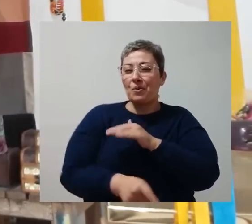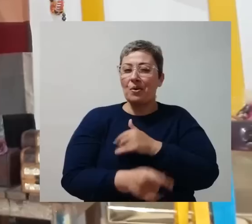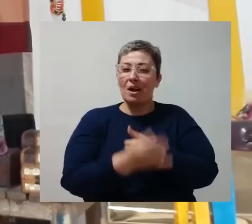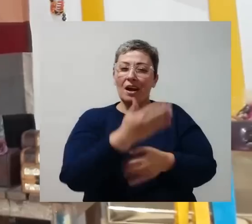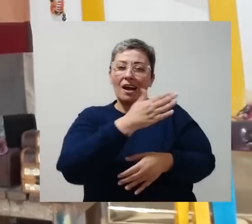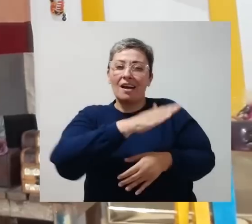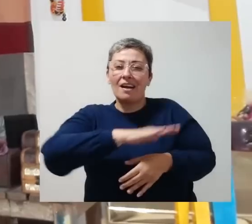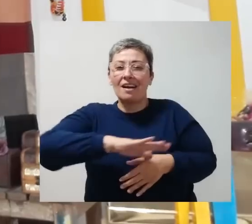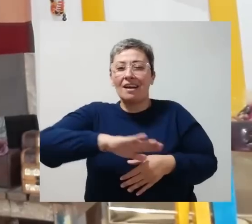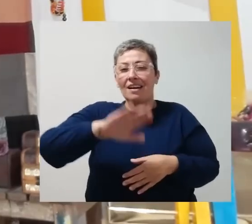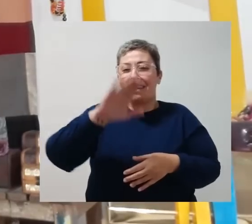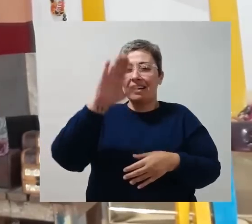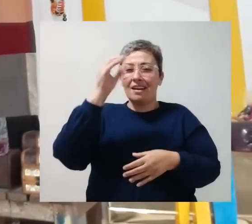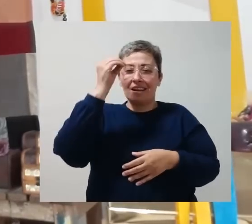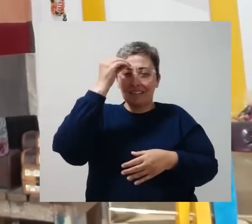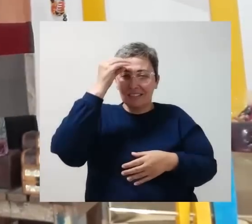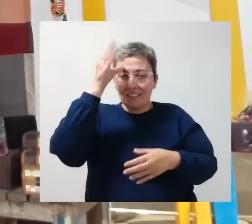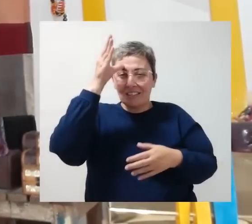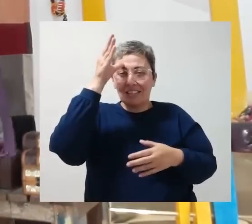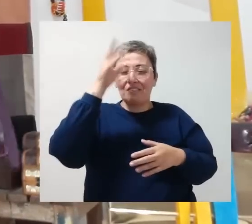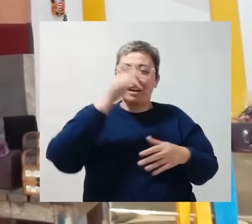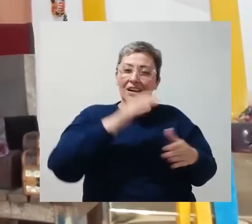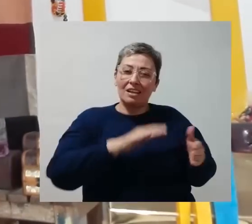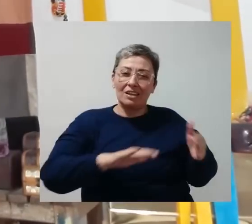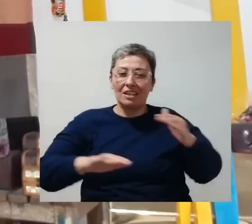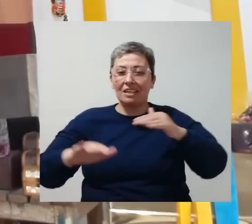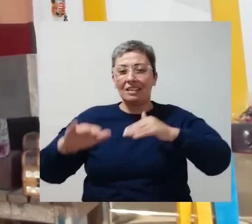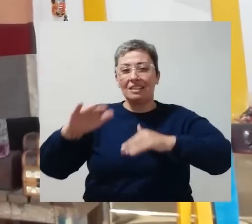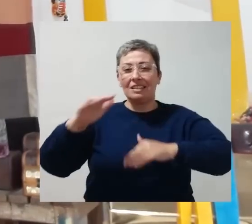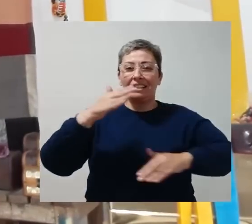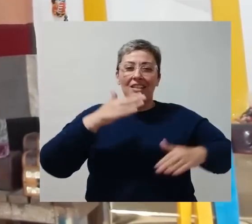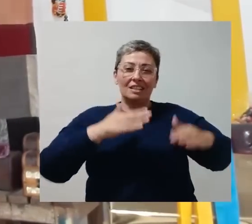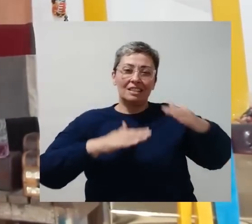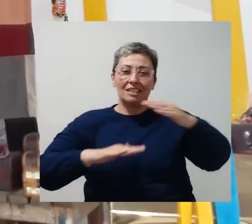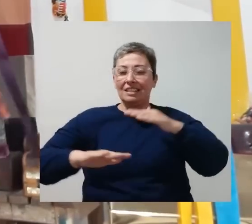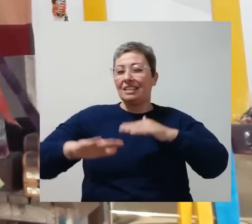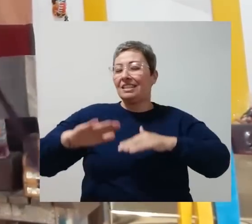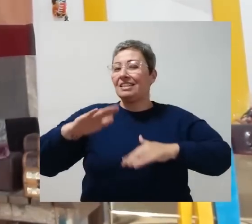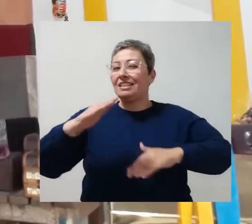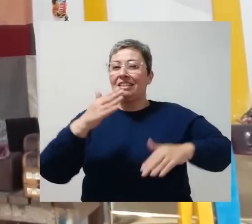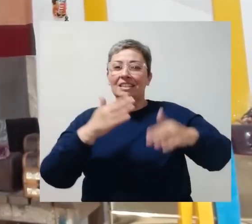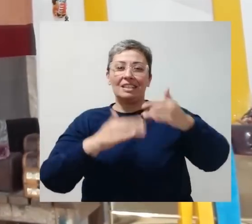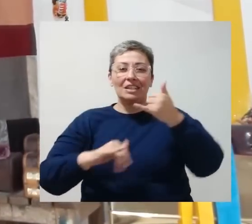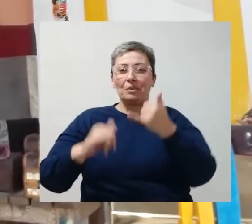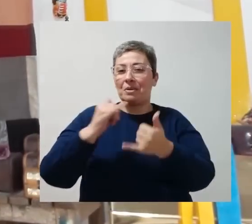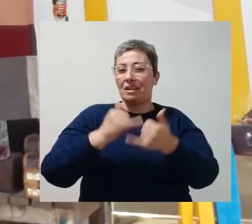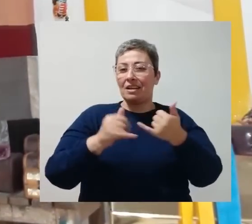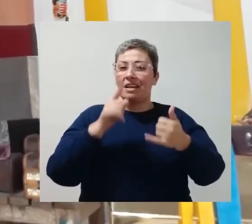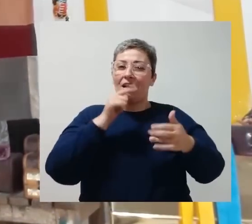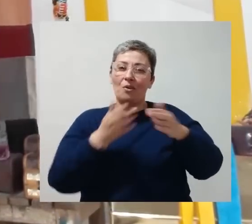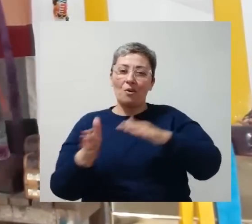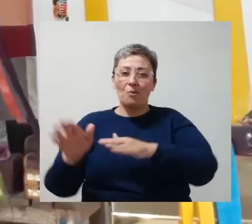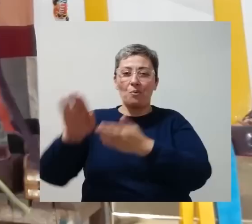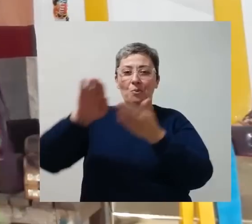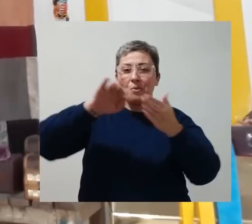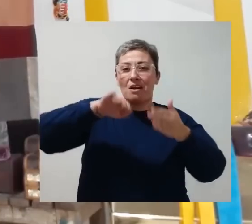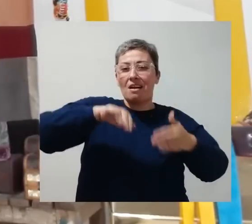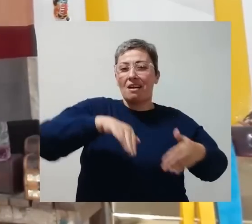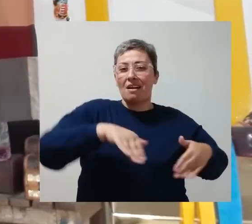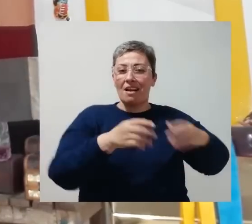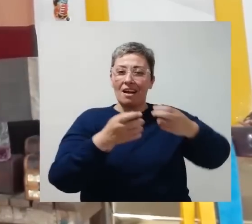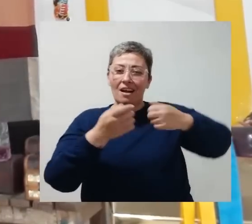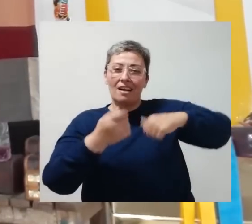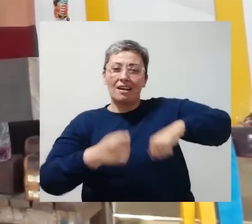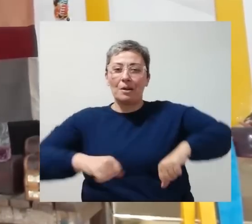águas do conhecimento e vamos fazendo movimentos, movimentos do mar. Nessa